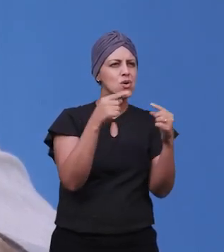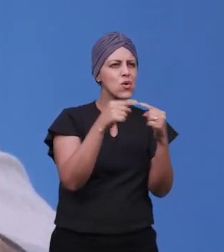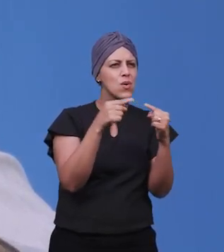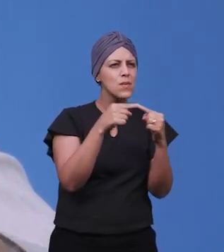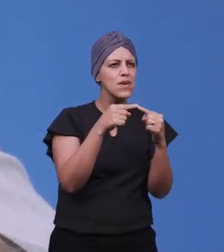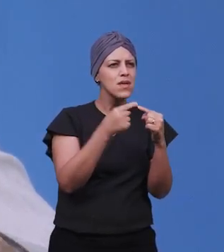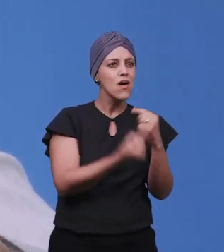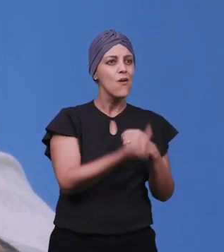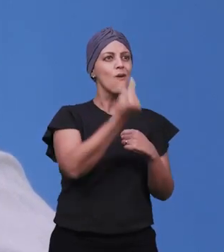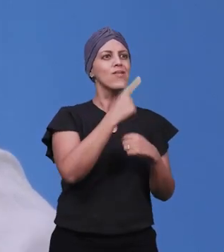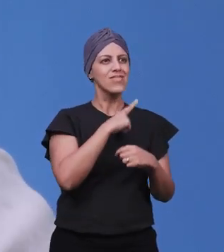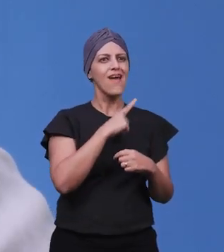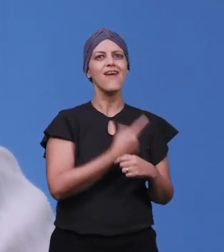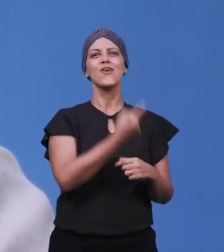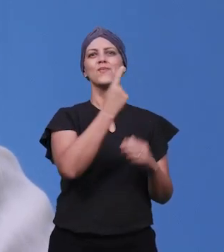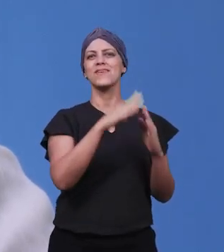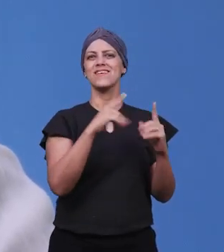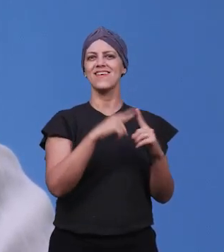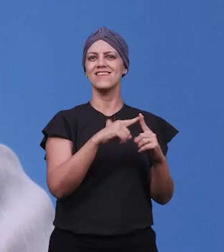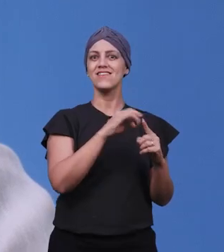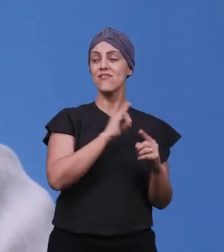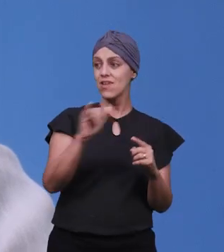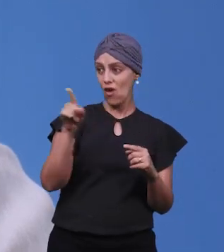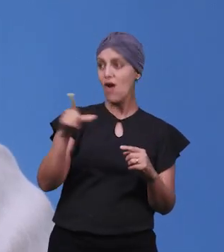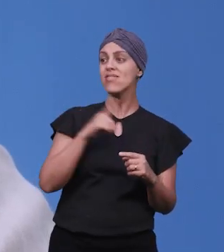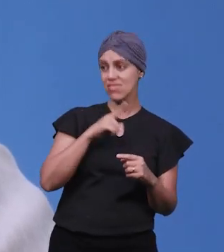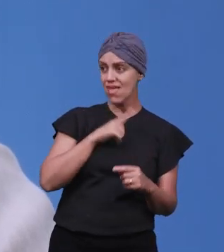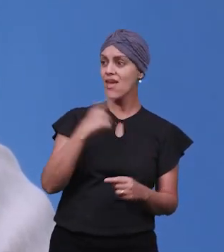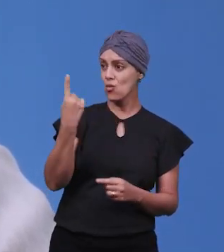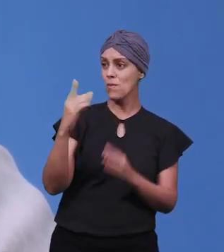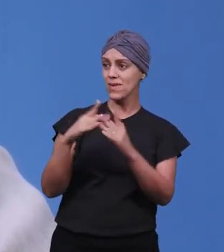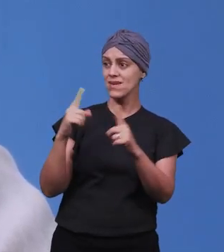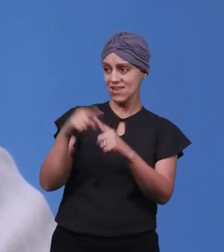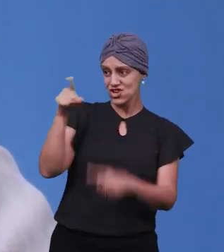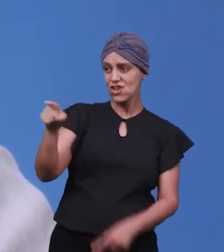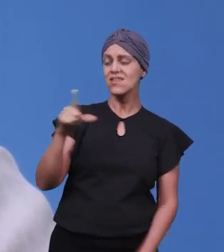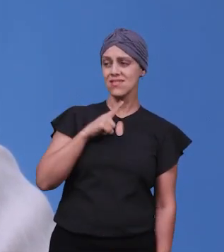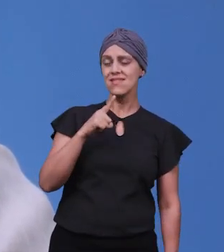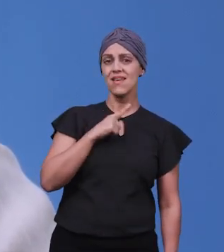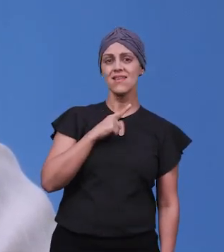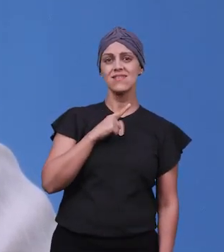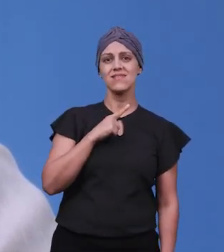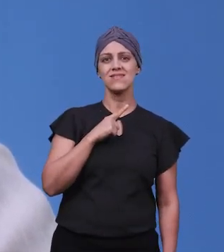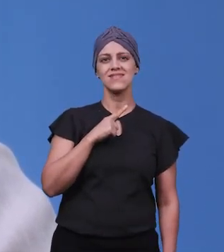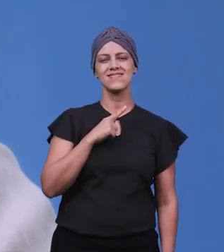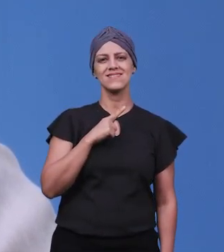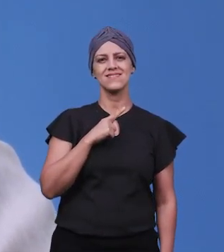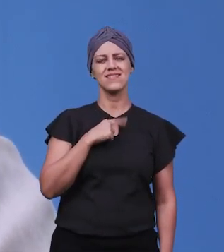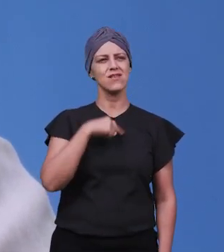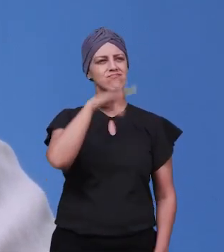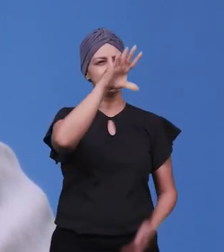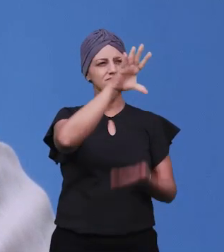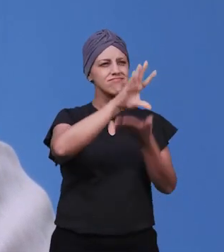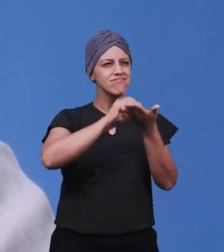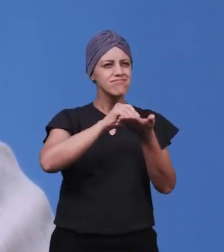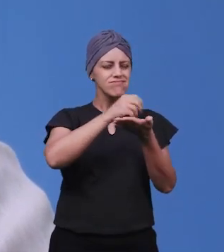no bairro ele tinha uma igreja nossa. Aí eu falei assim, ó, eu tô vendo aqui que tem uma igreja aí. E quando, aí eu